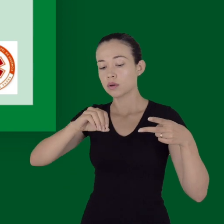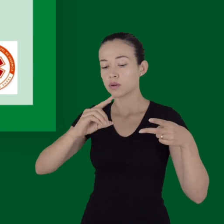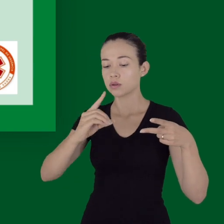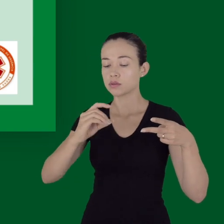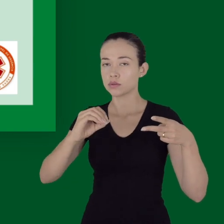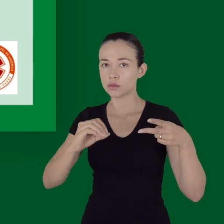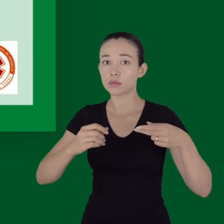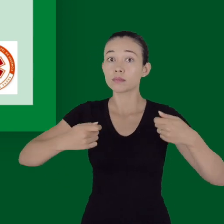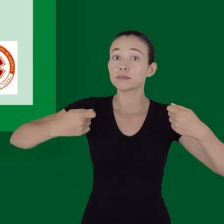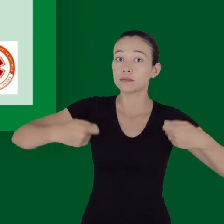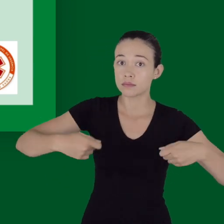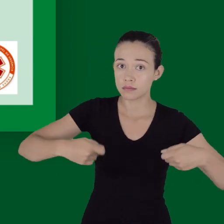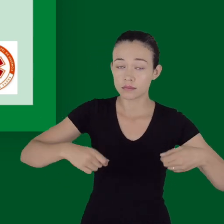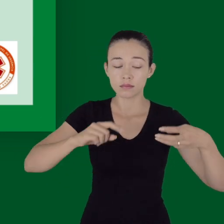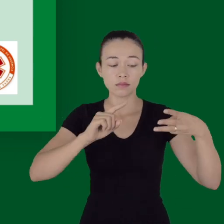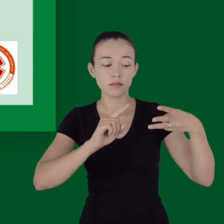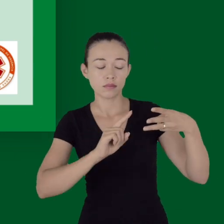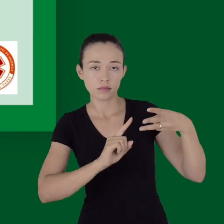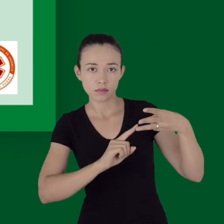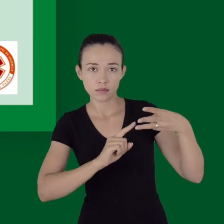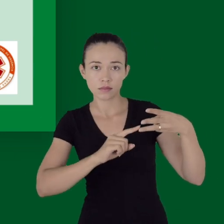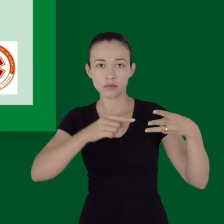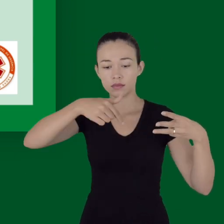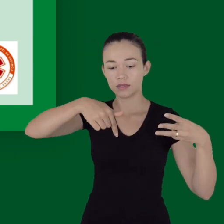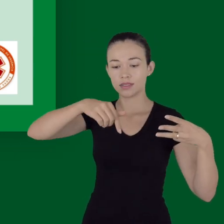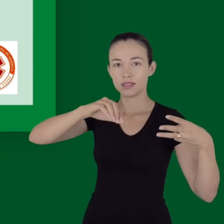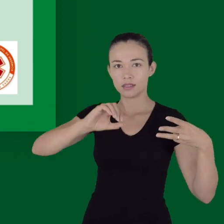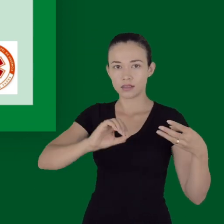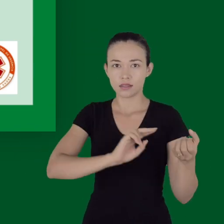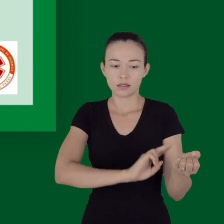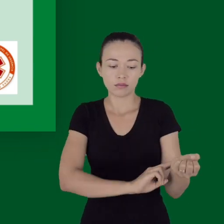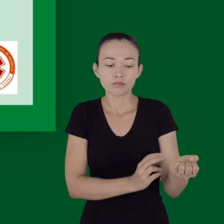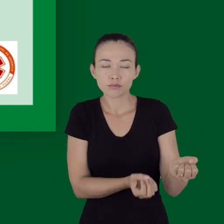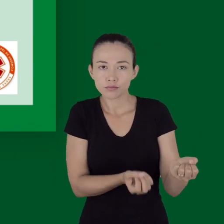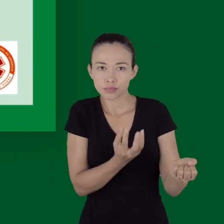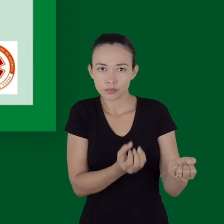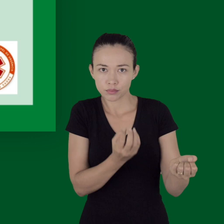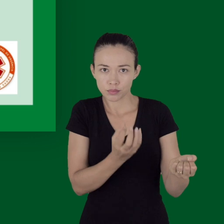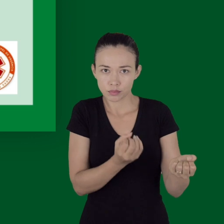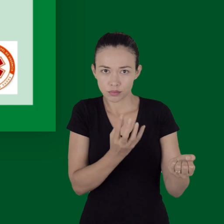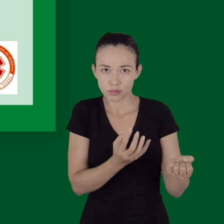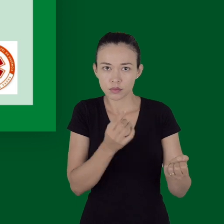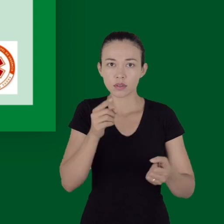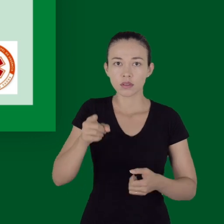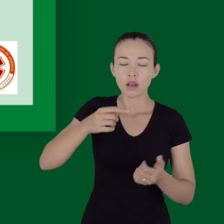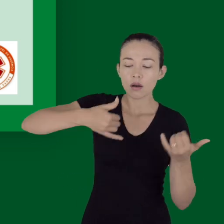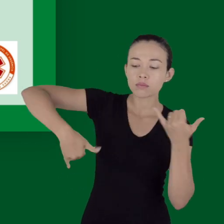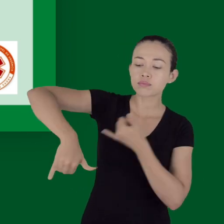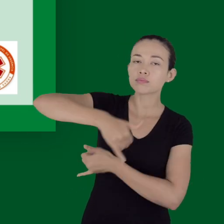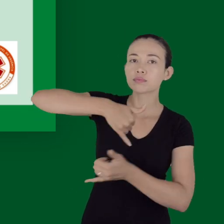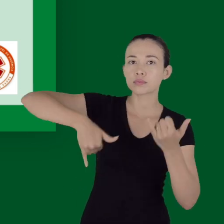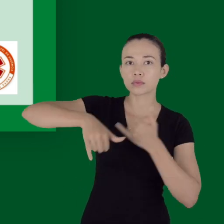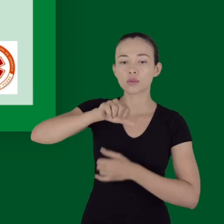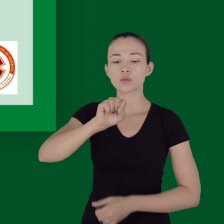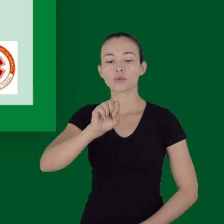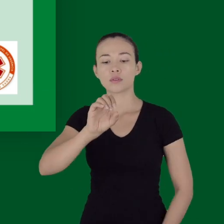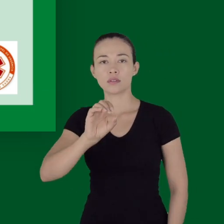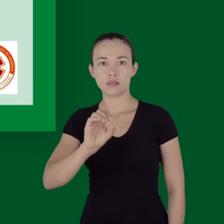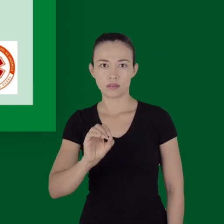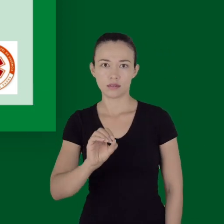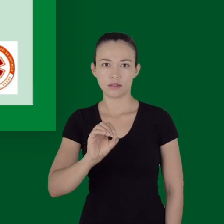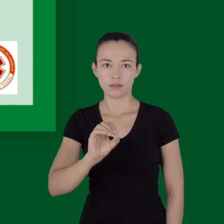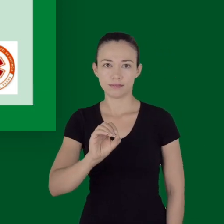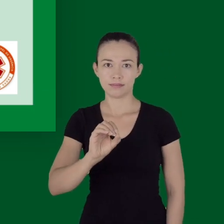está parado, que ele está em modo de demanda, 70 pulsos por minuto e 80 mA. Seguindo a ordem, eu sempre